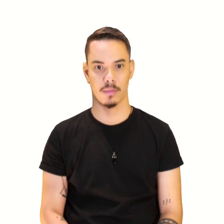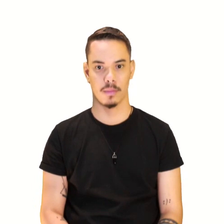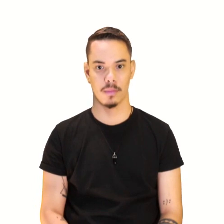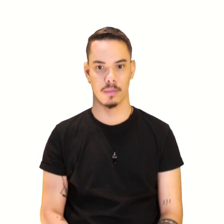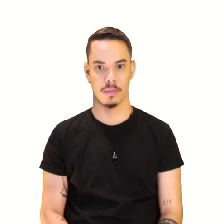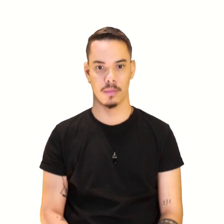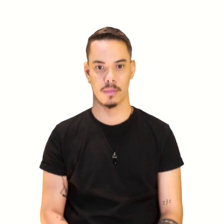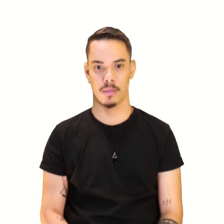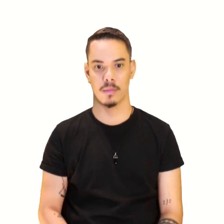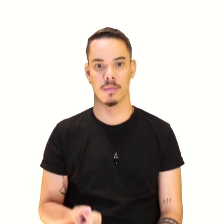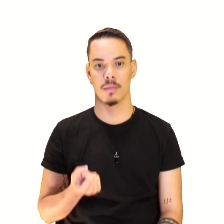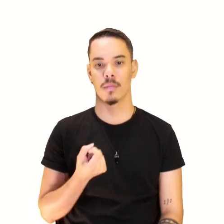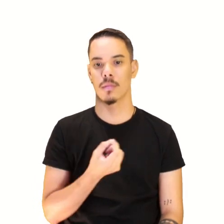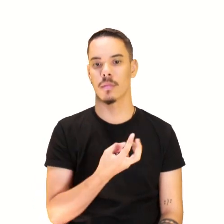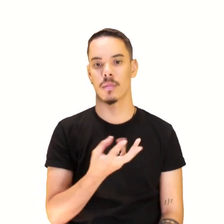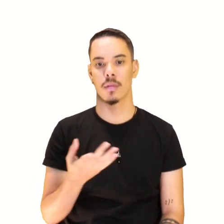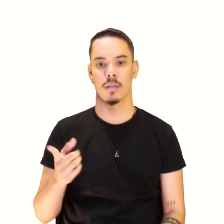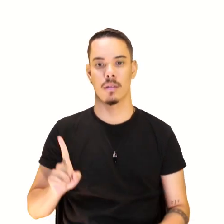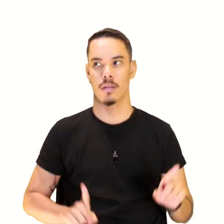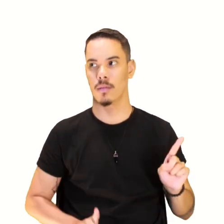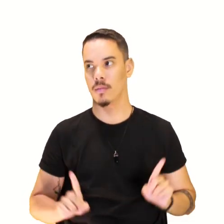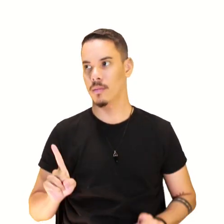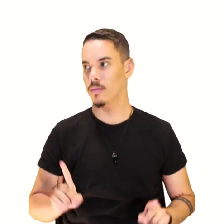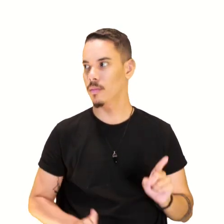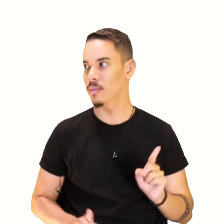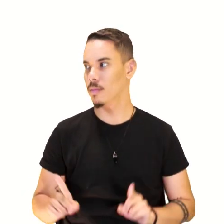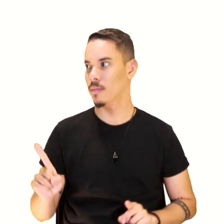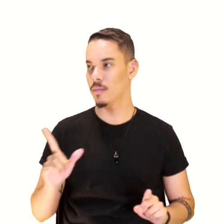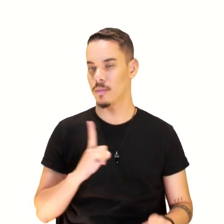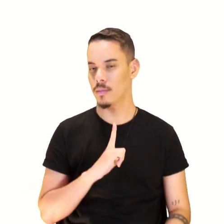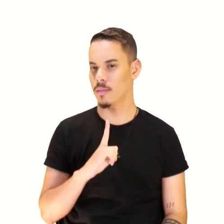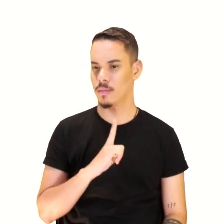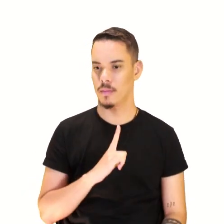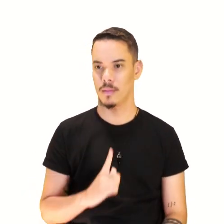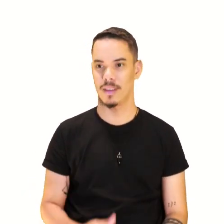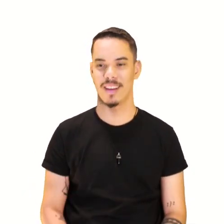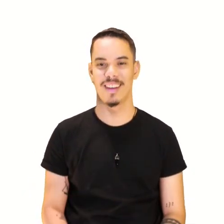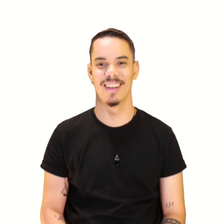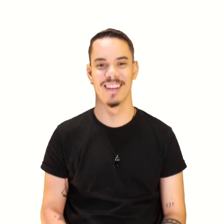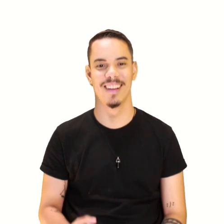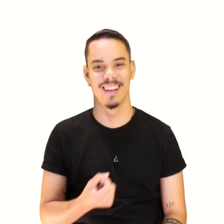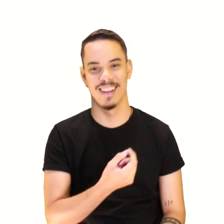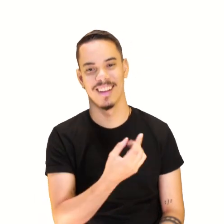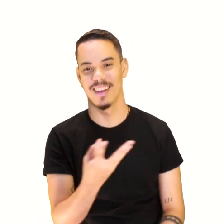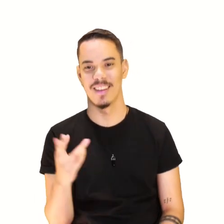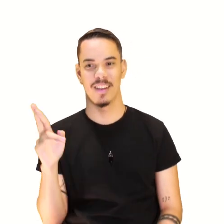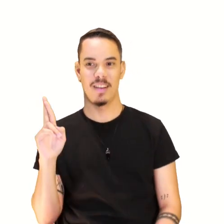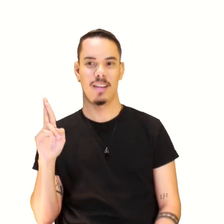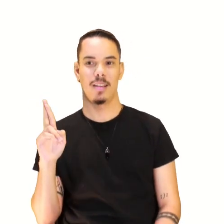e a pergunta é quantos primos eu tenho quando se eu quiser